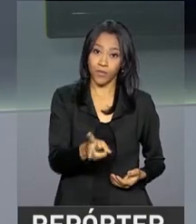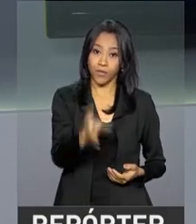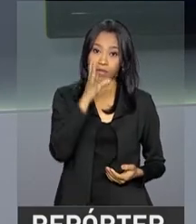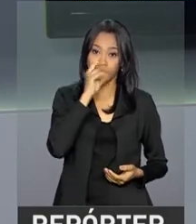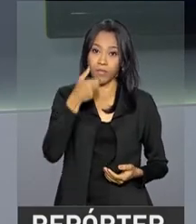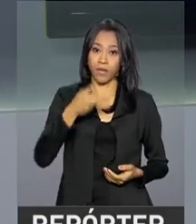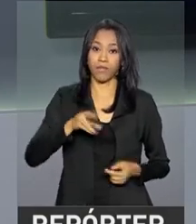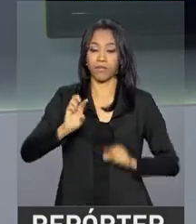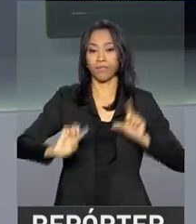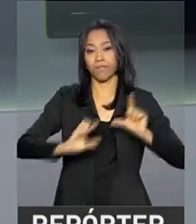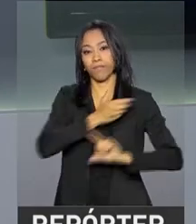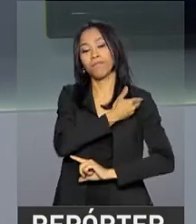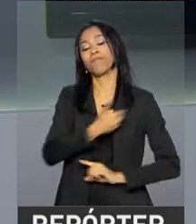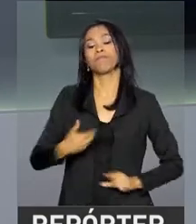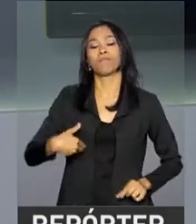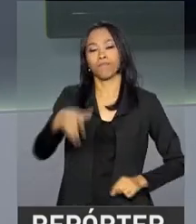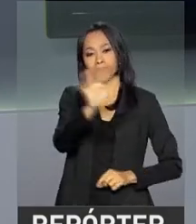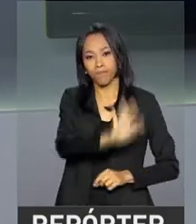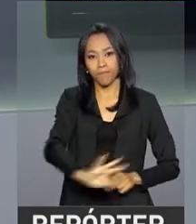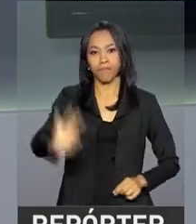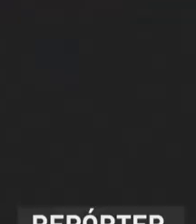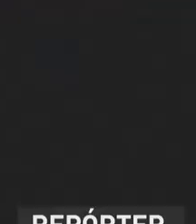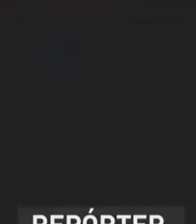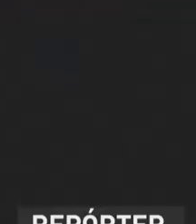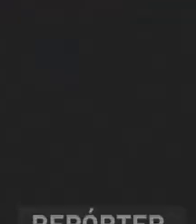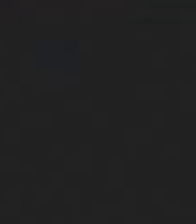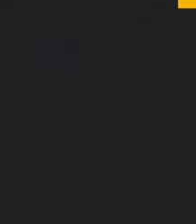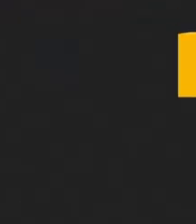continue na nbr a tv do governo federal